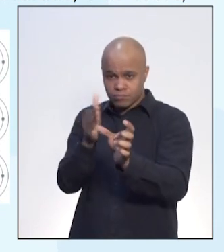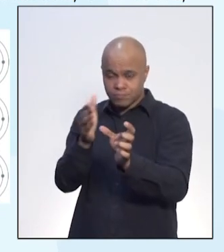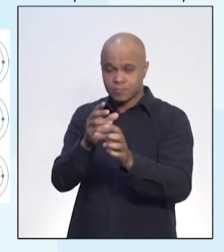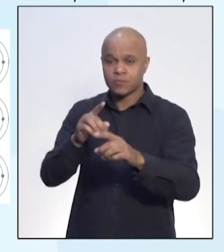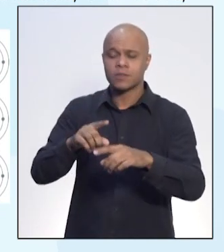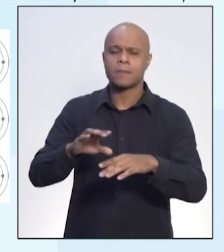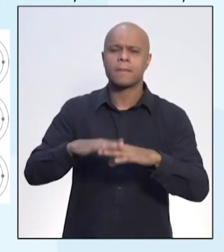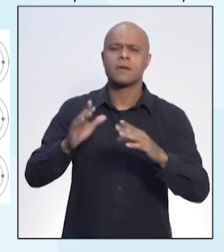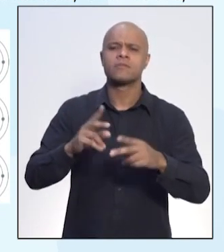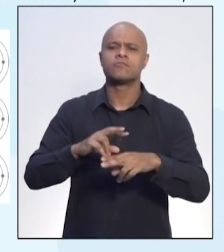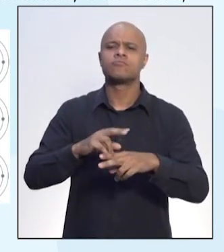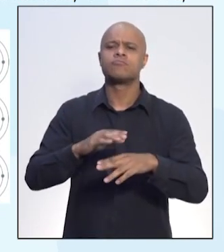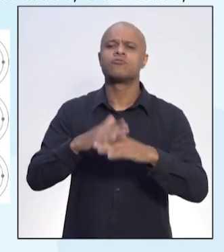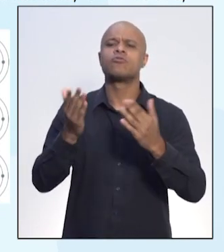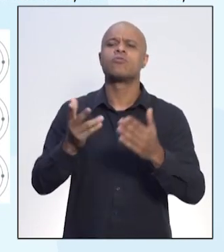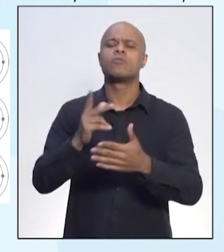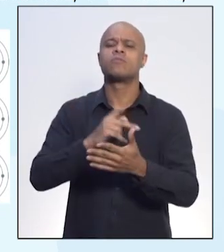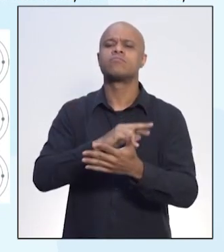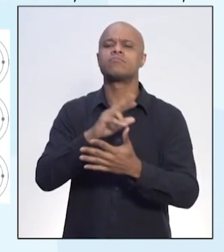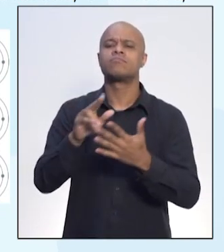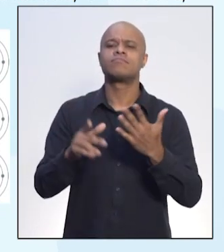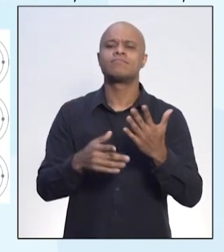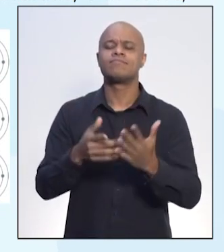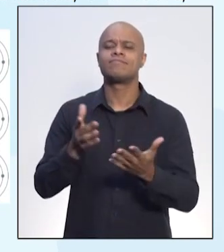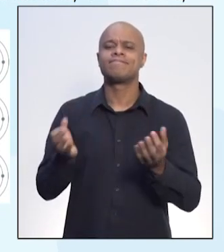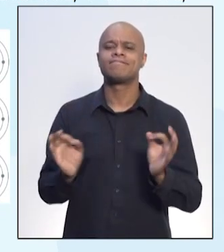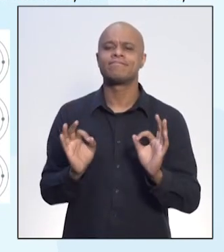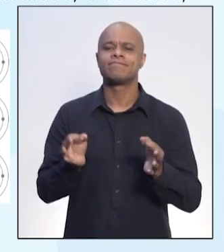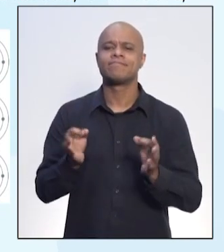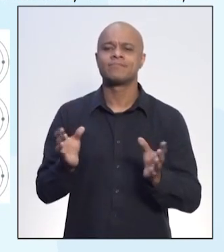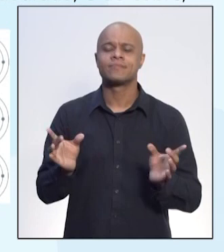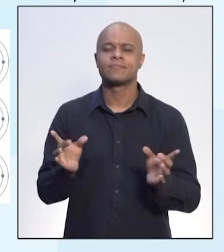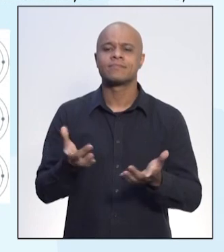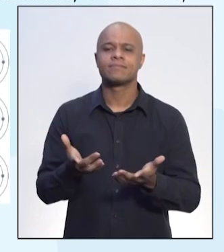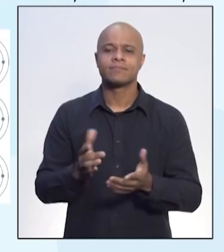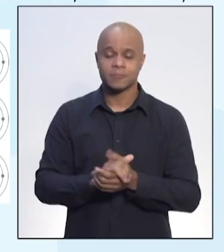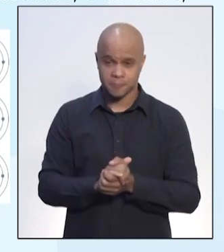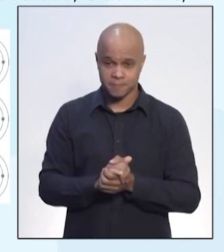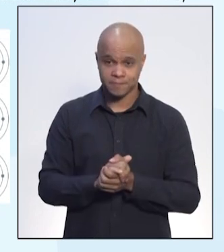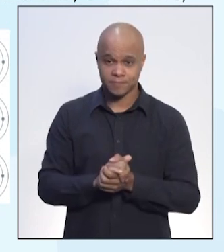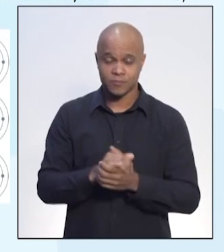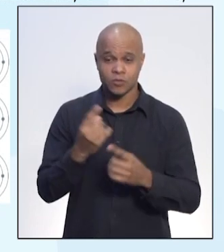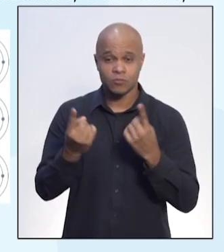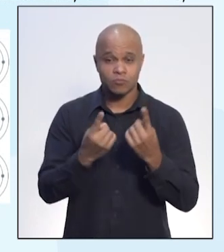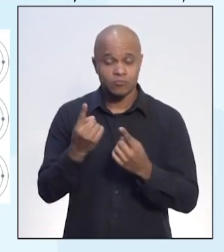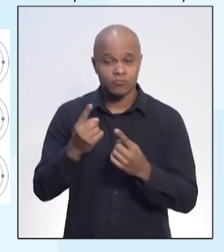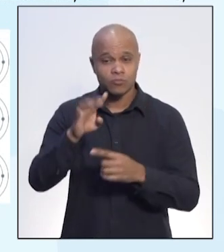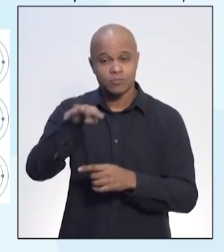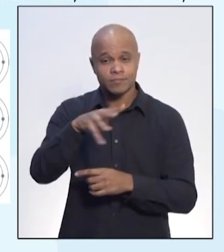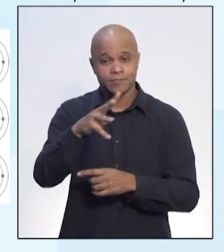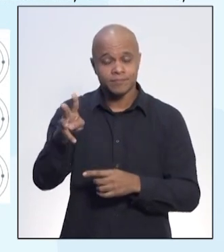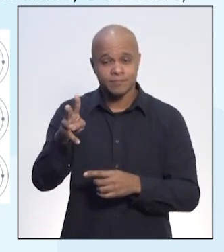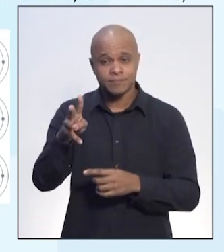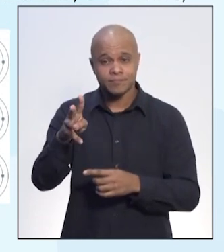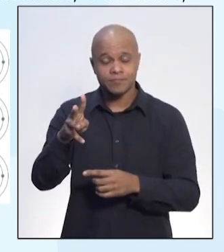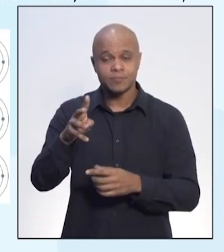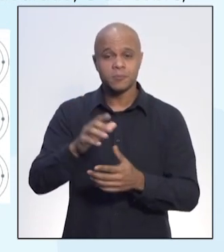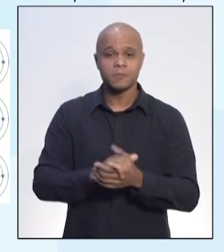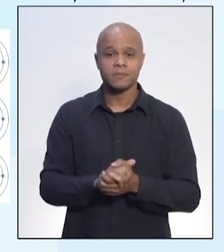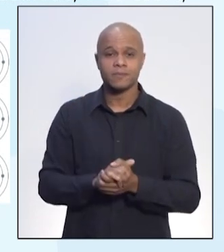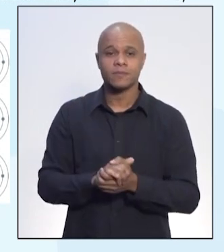dos metais? Os metais puros são formados por aglomeramento de átomos de um único elemento químico, denominado